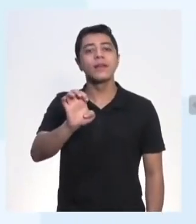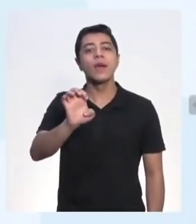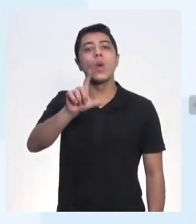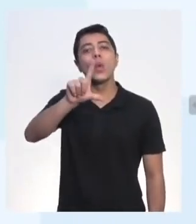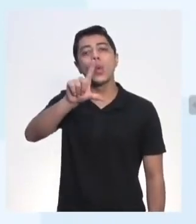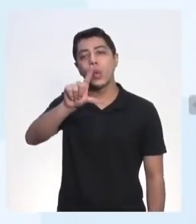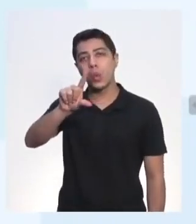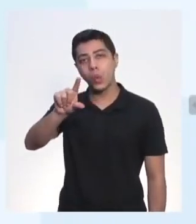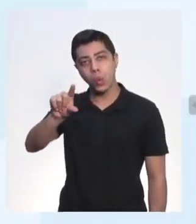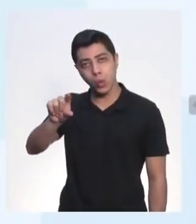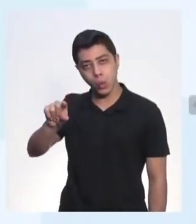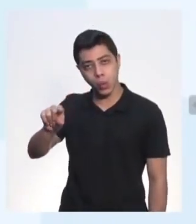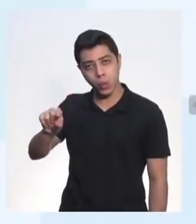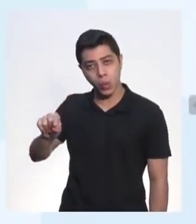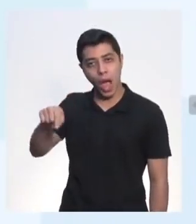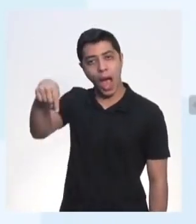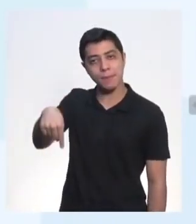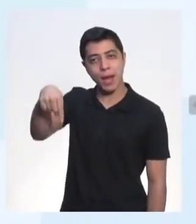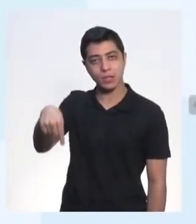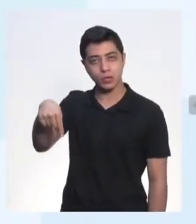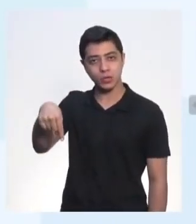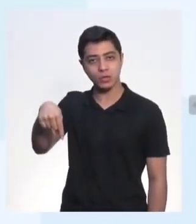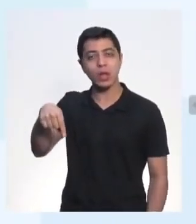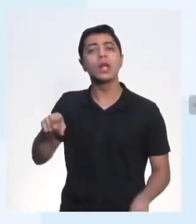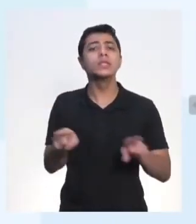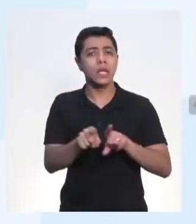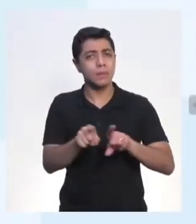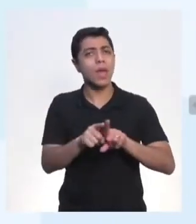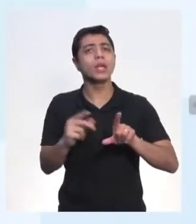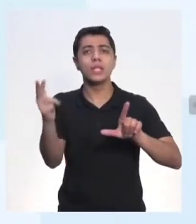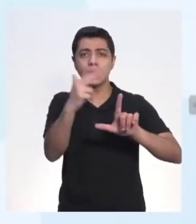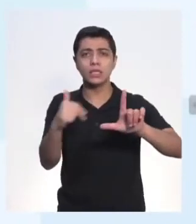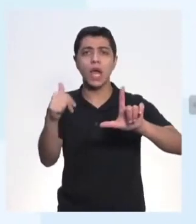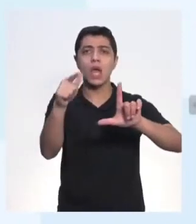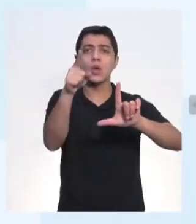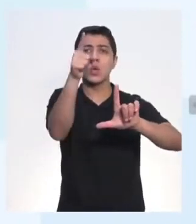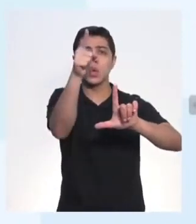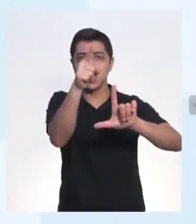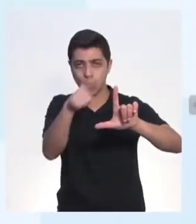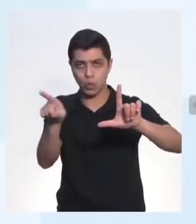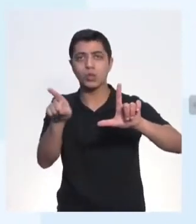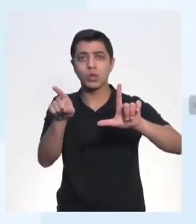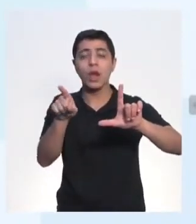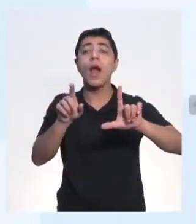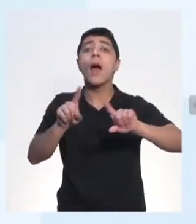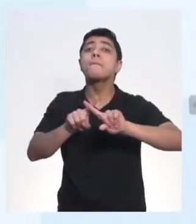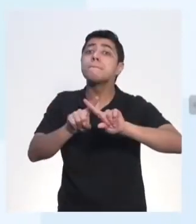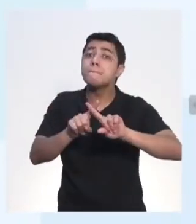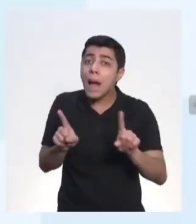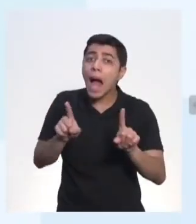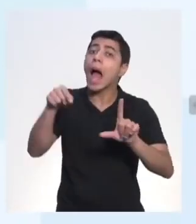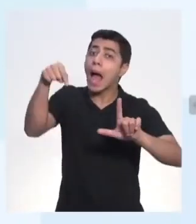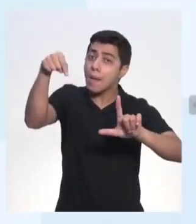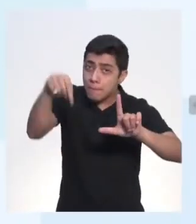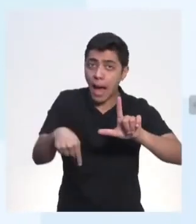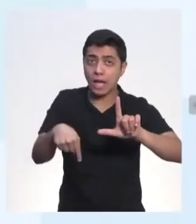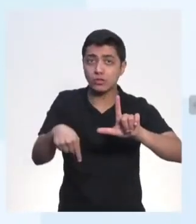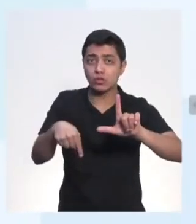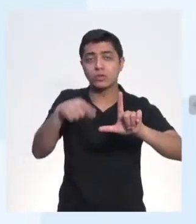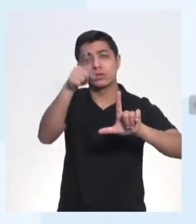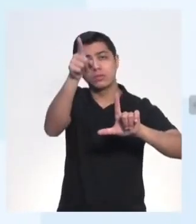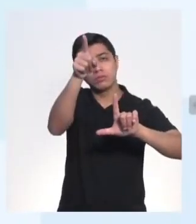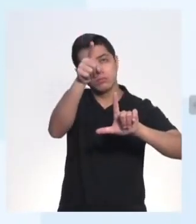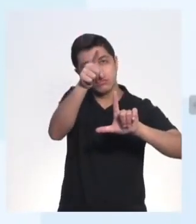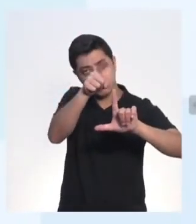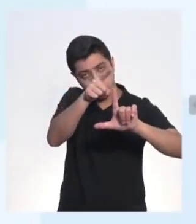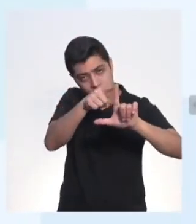estar descendo e também vai passar aqui no ponto 1. Tá bom? Então, lembre, quando a gente fala em função exponencial, a gente vai ter